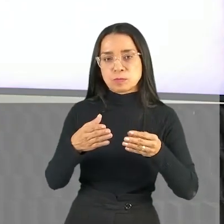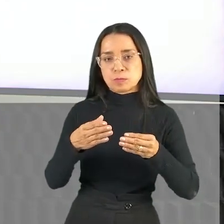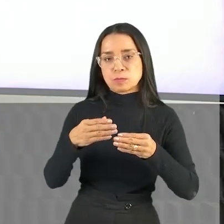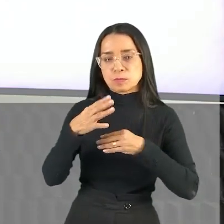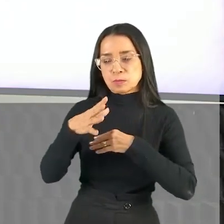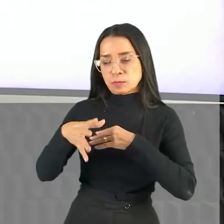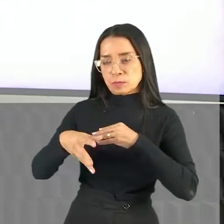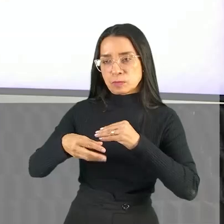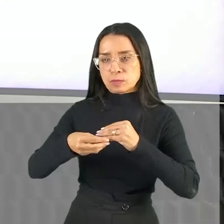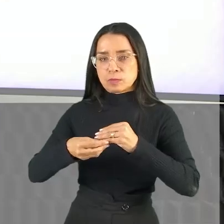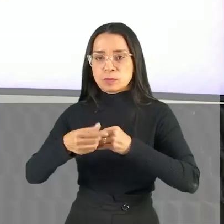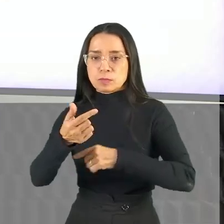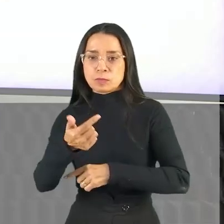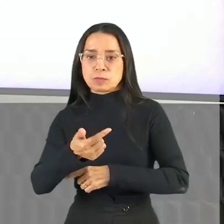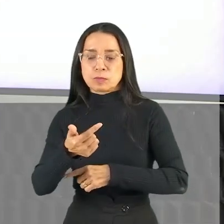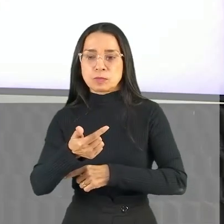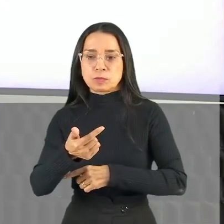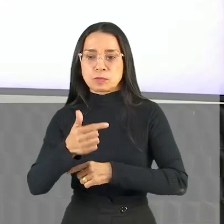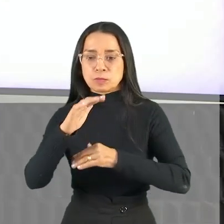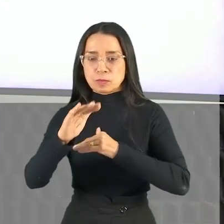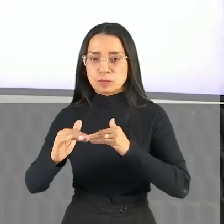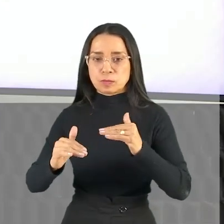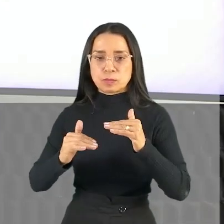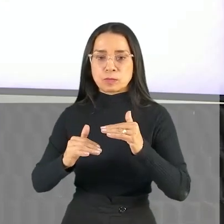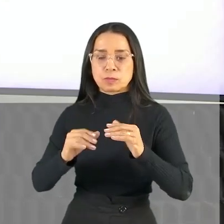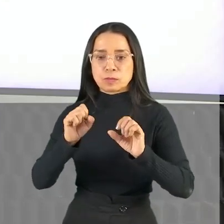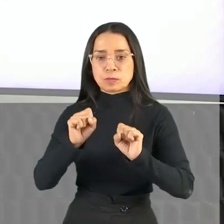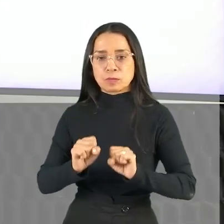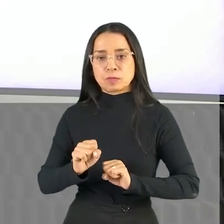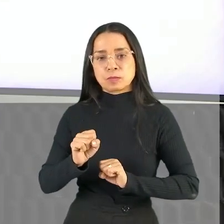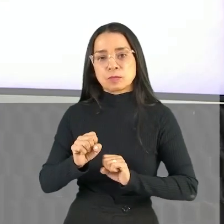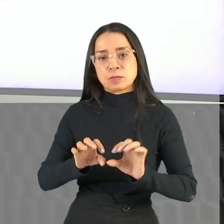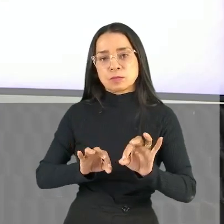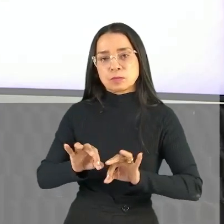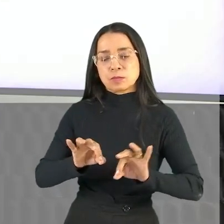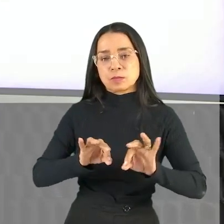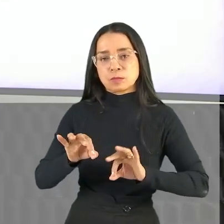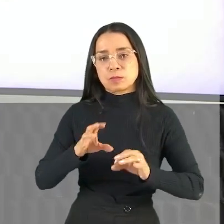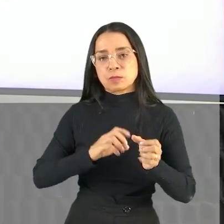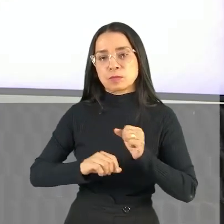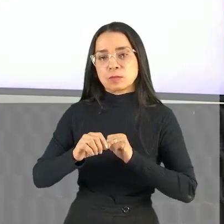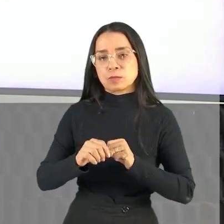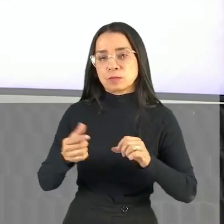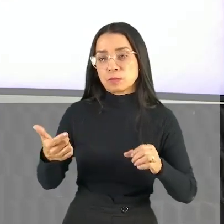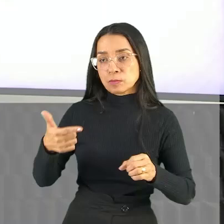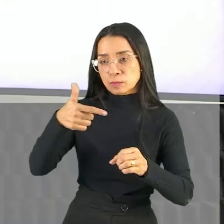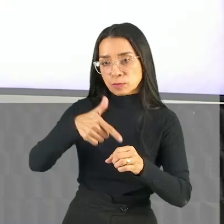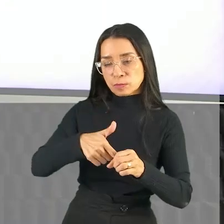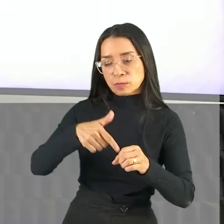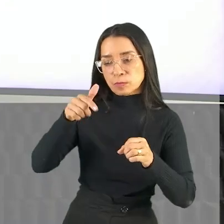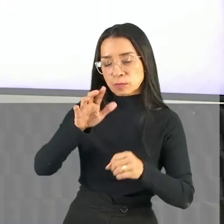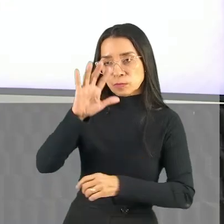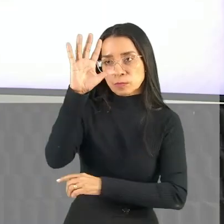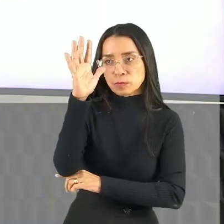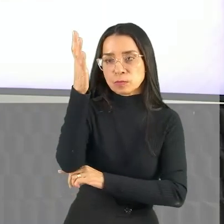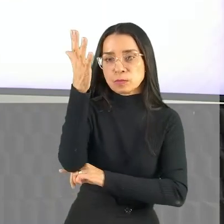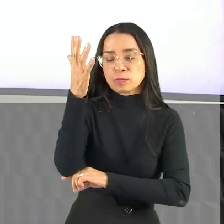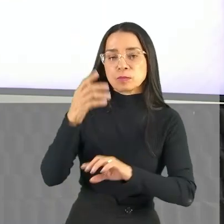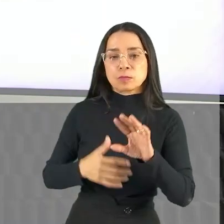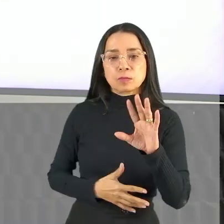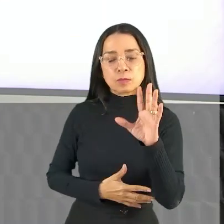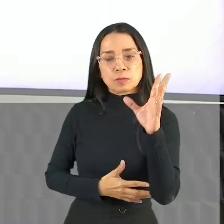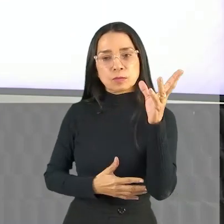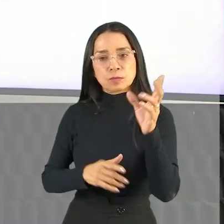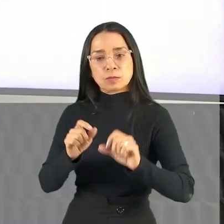compostos secundários, que podem funcionar como combustíveis ambientais, certo? Então, eu quebro